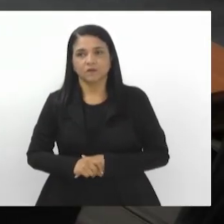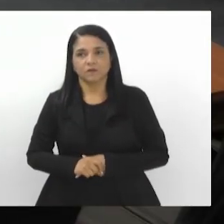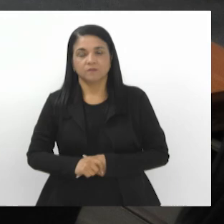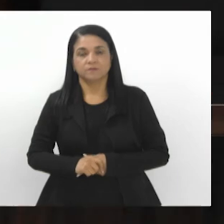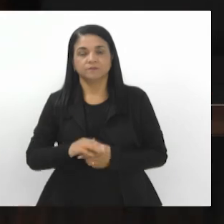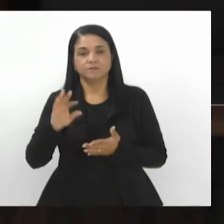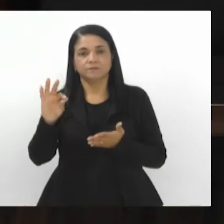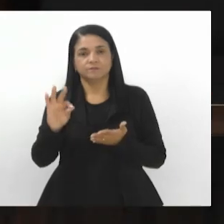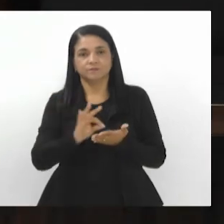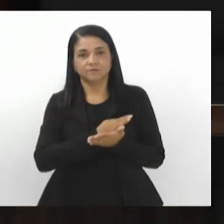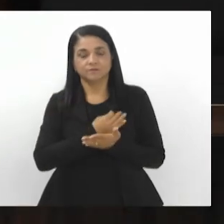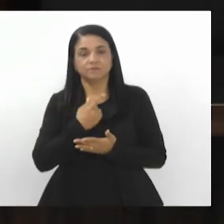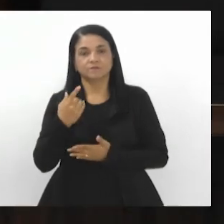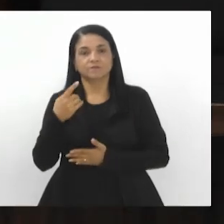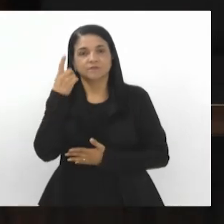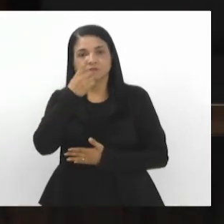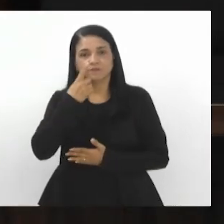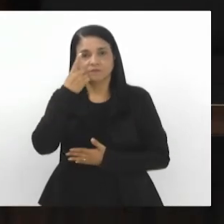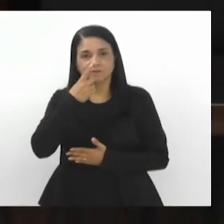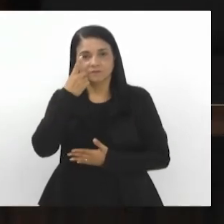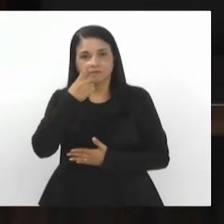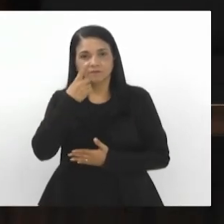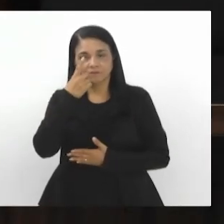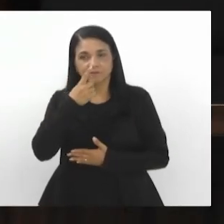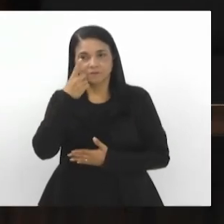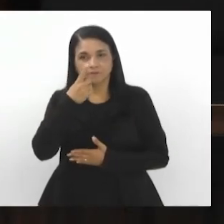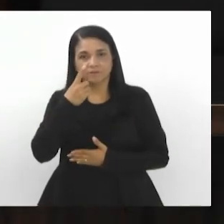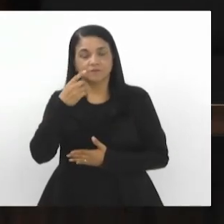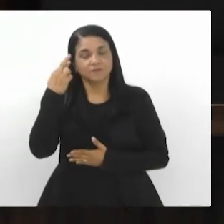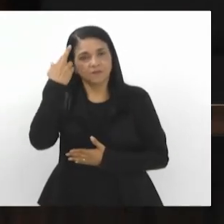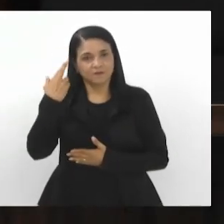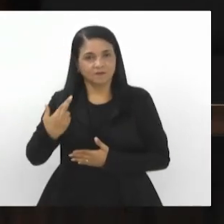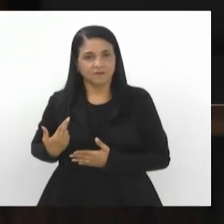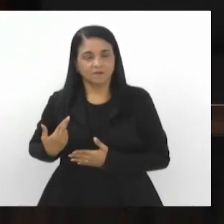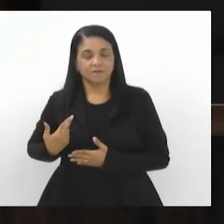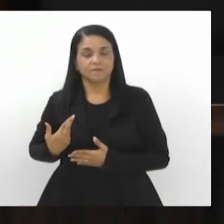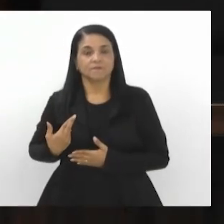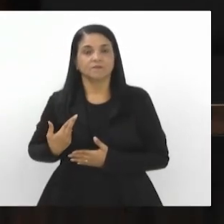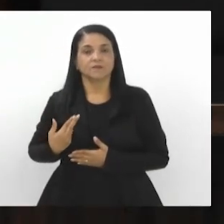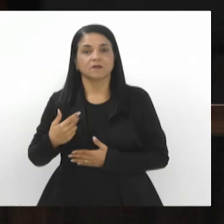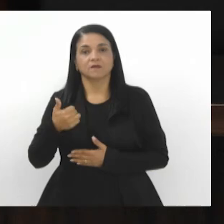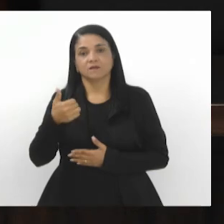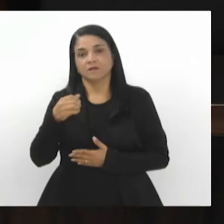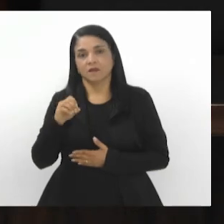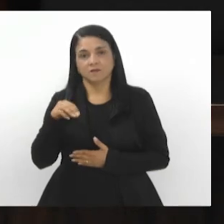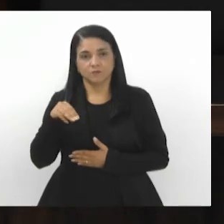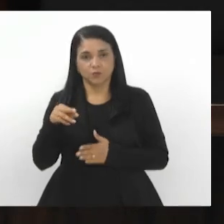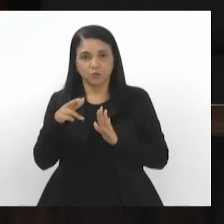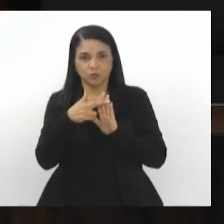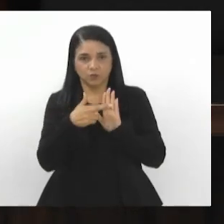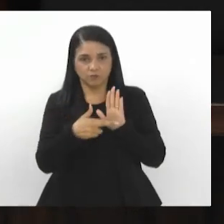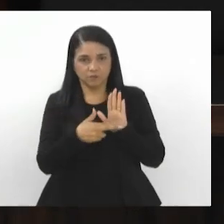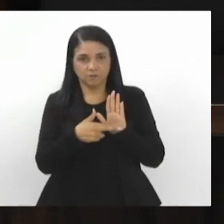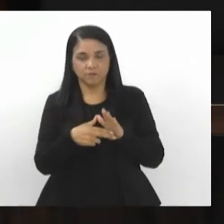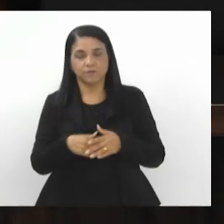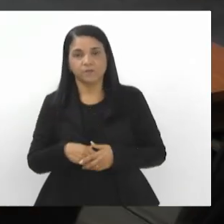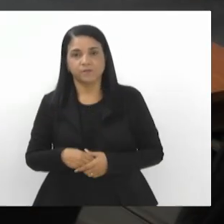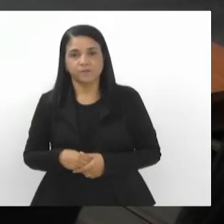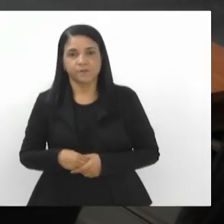Próximo orador inscrito é o nova deputada Renata Souza. Vossa Excelência dispõe de 10 minutos no tempo regimental.